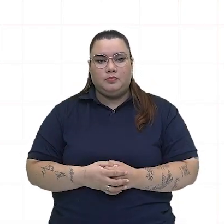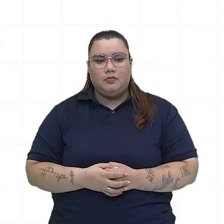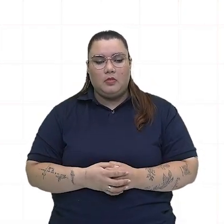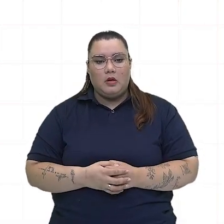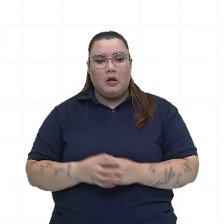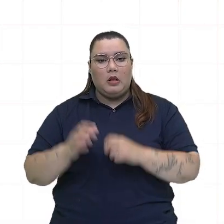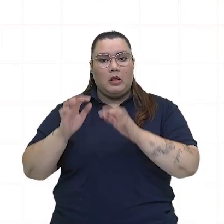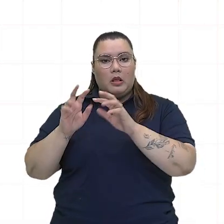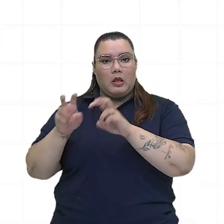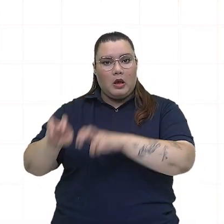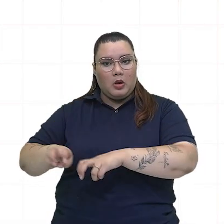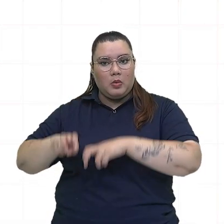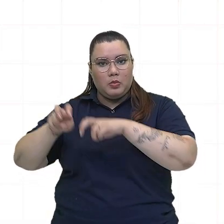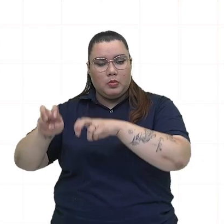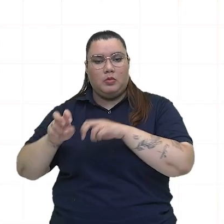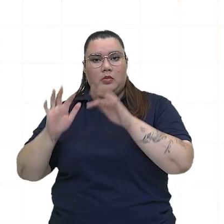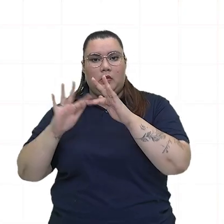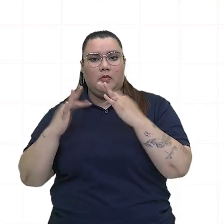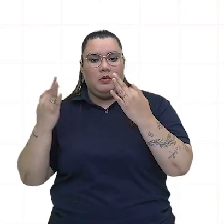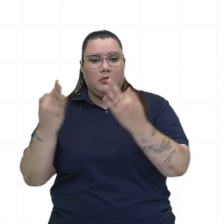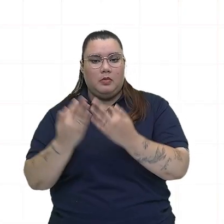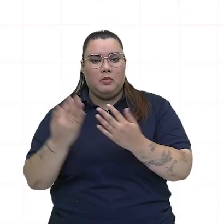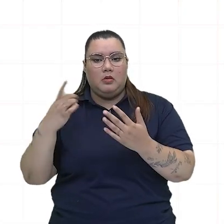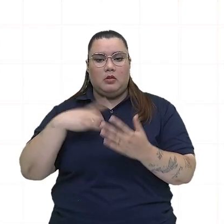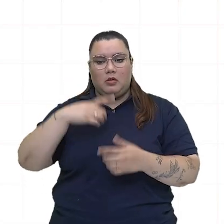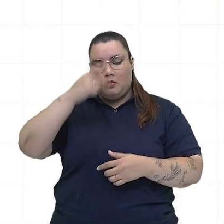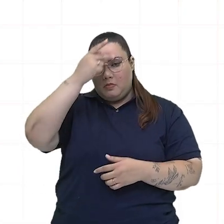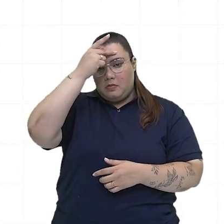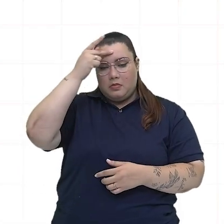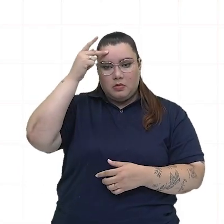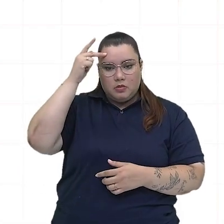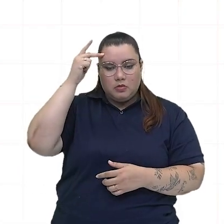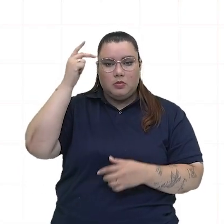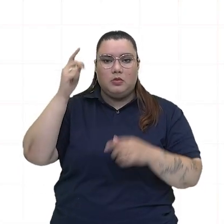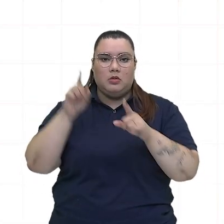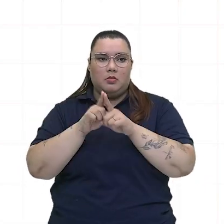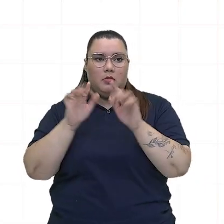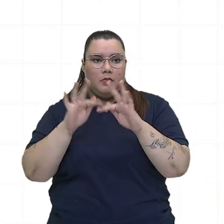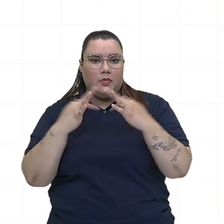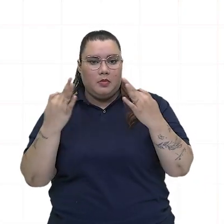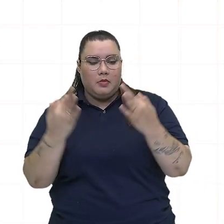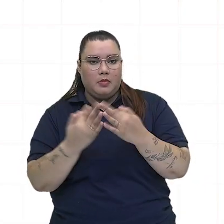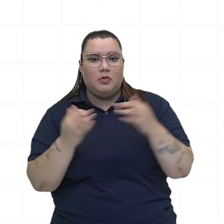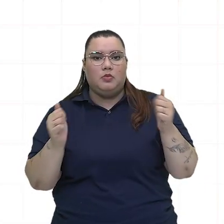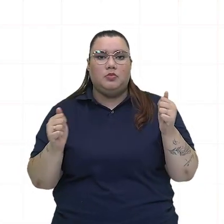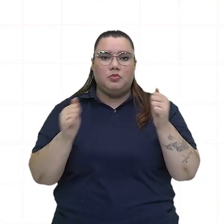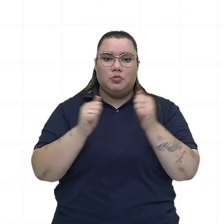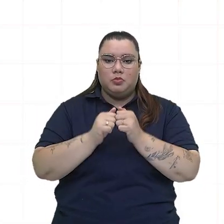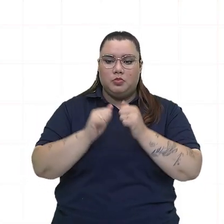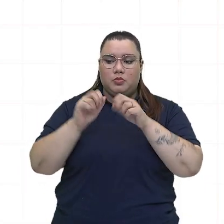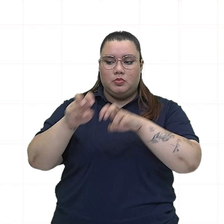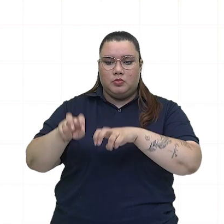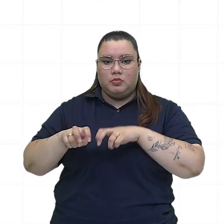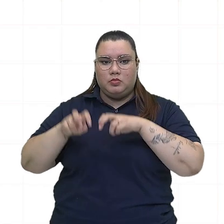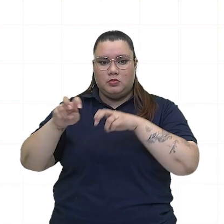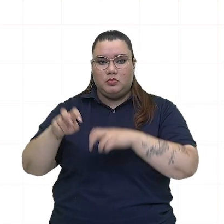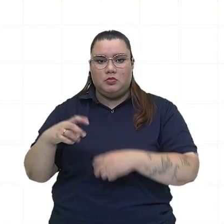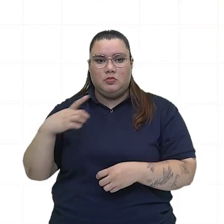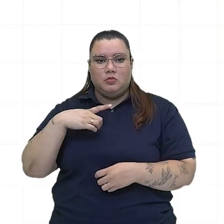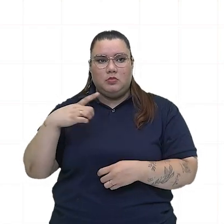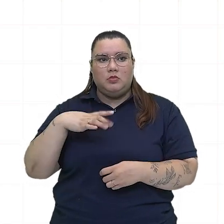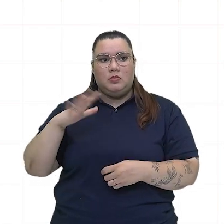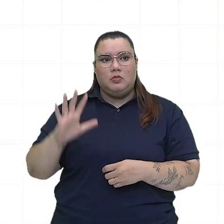agricultura familiar, realizada ali pelo agricultor e a sua família, nós vamos ter ali a